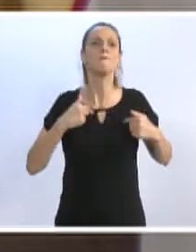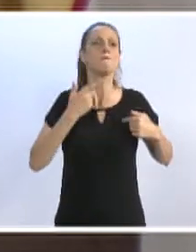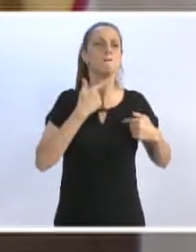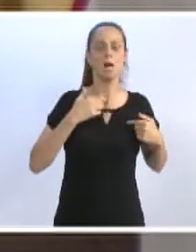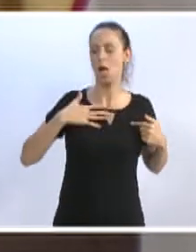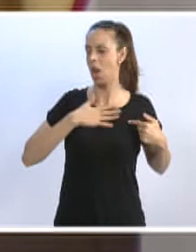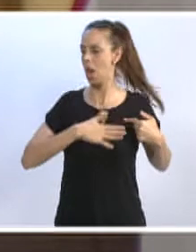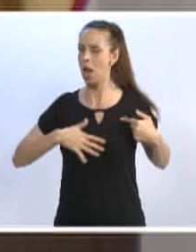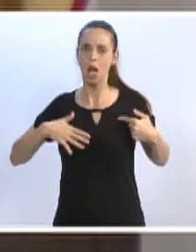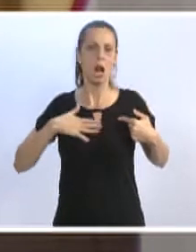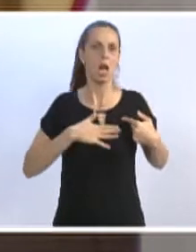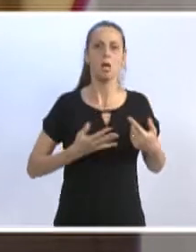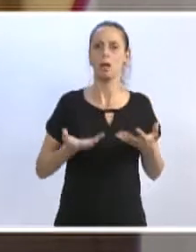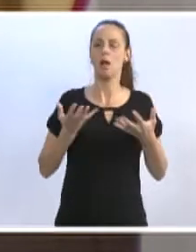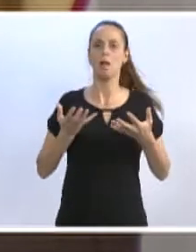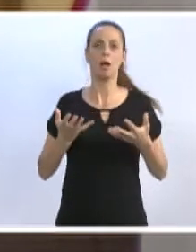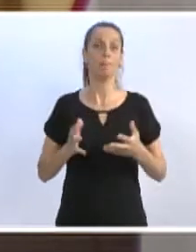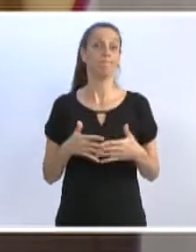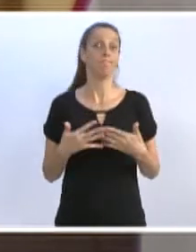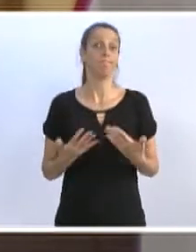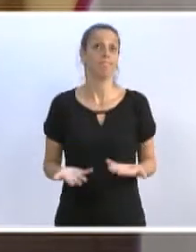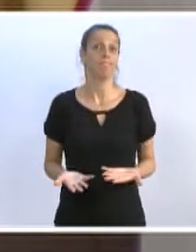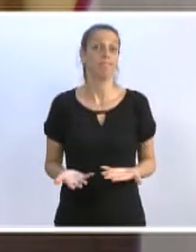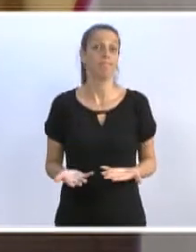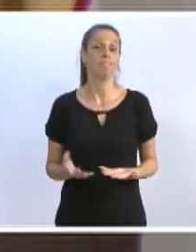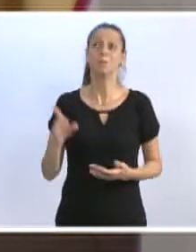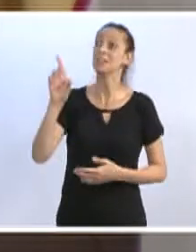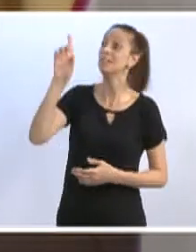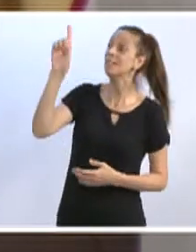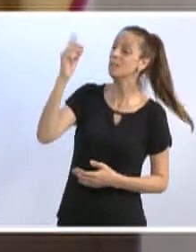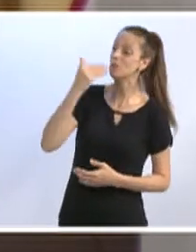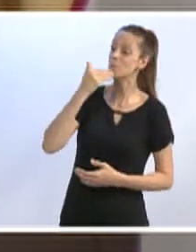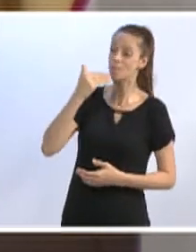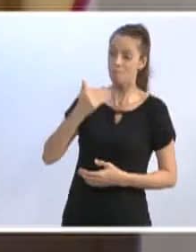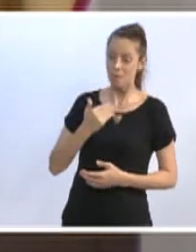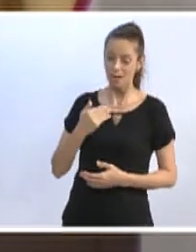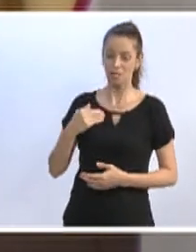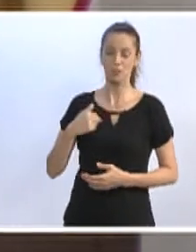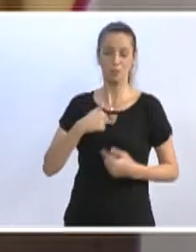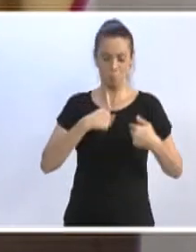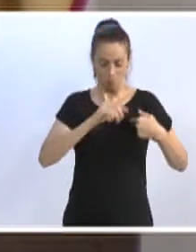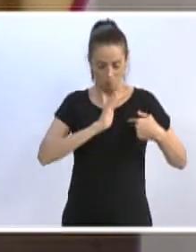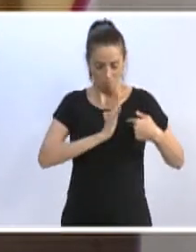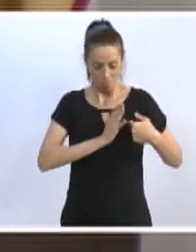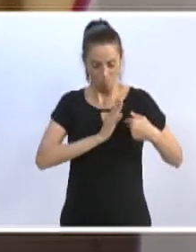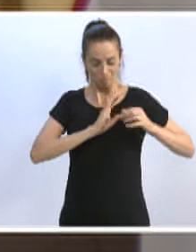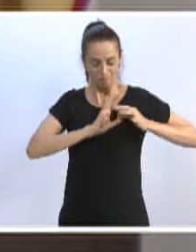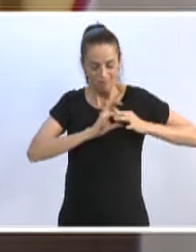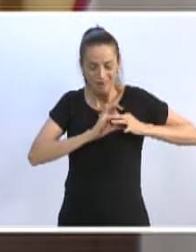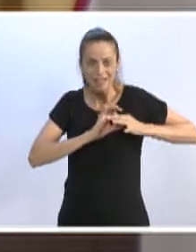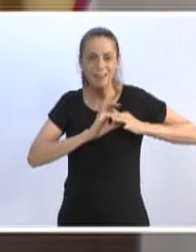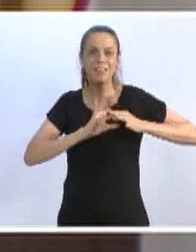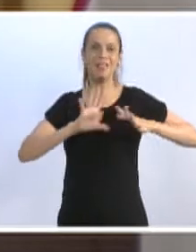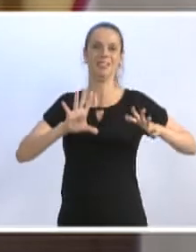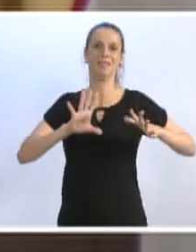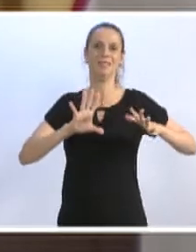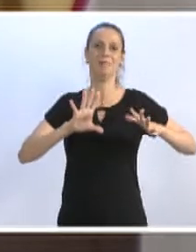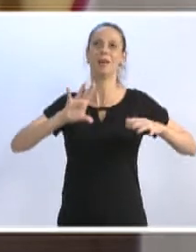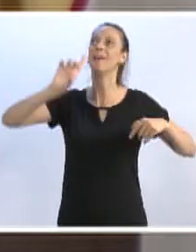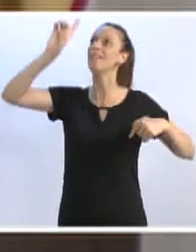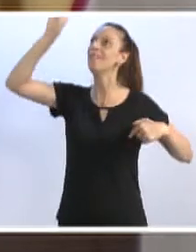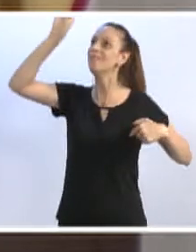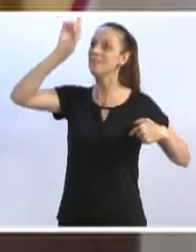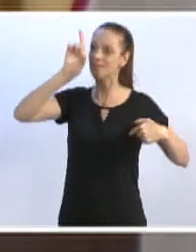e por isso a minha vida o prazer. Eis que Deus pede a liberdade, que o meu coração seja livre, para que Ele seja